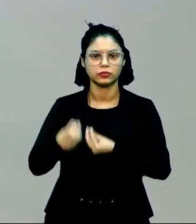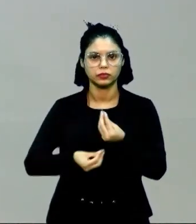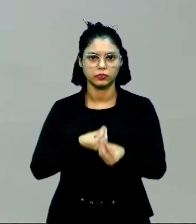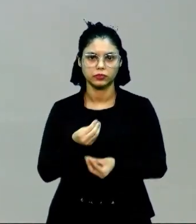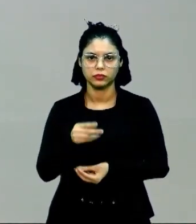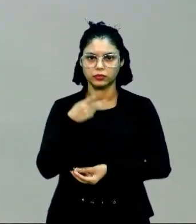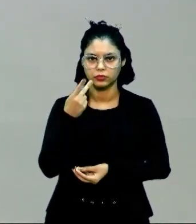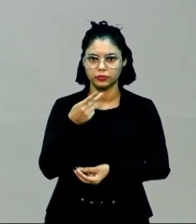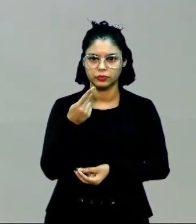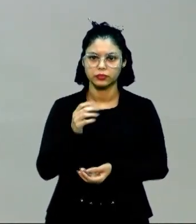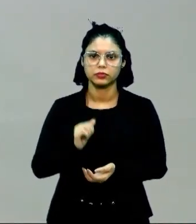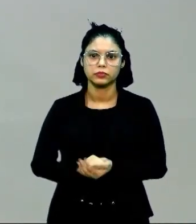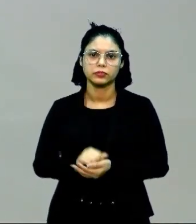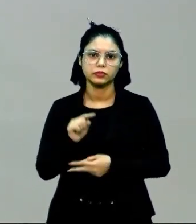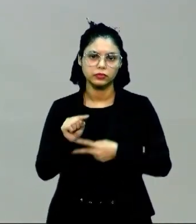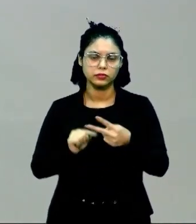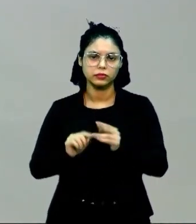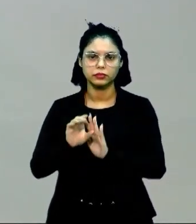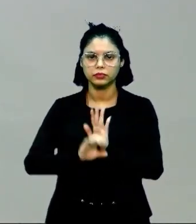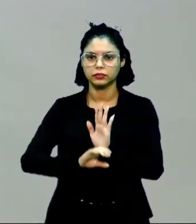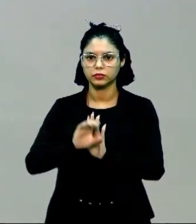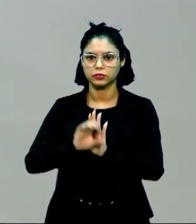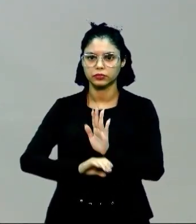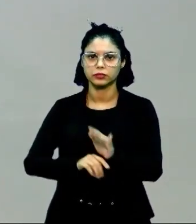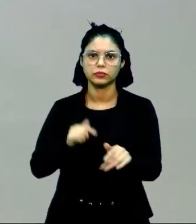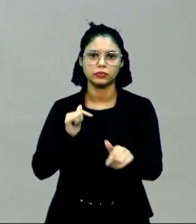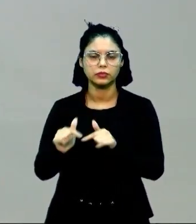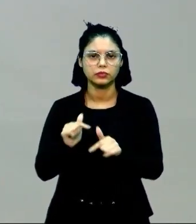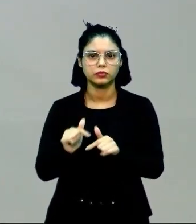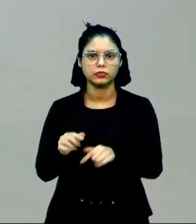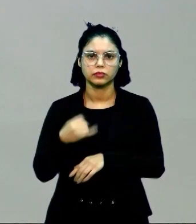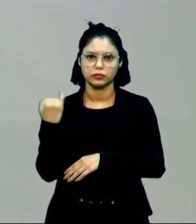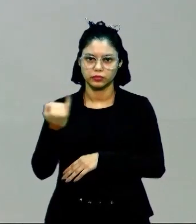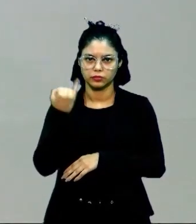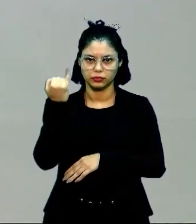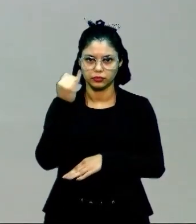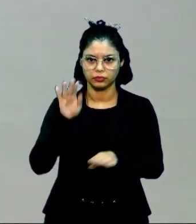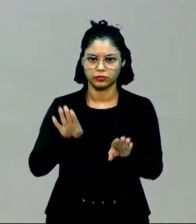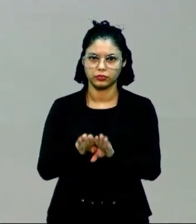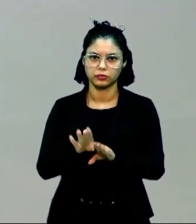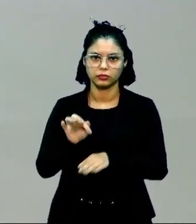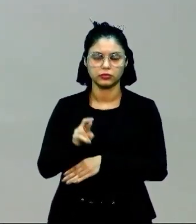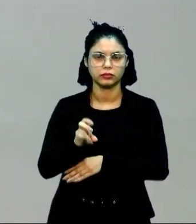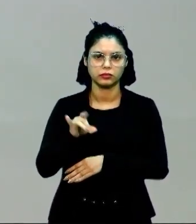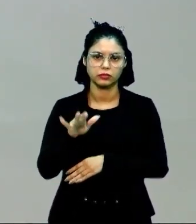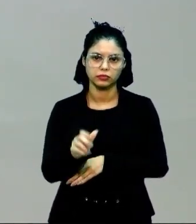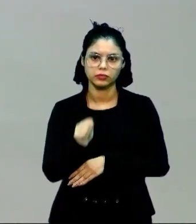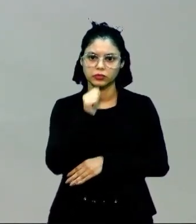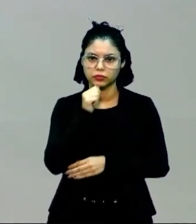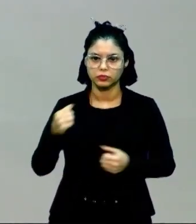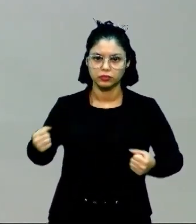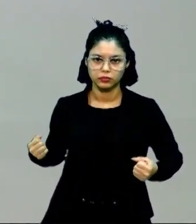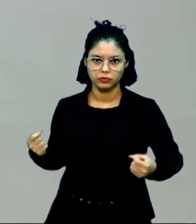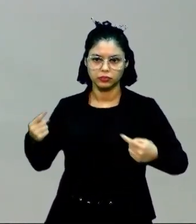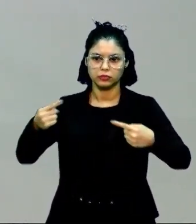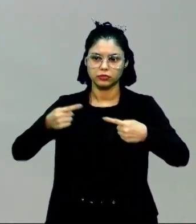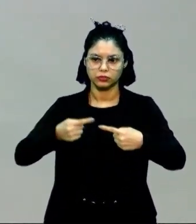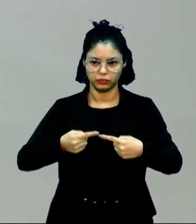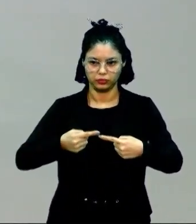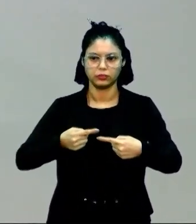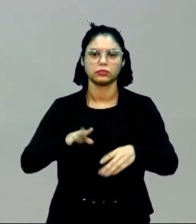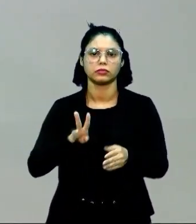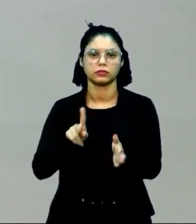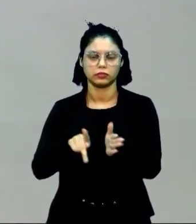eu citei, são dois conceitos trabalhados principalmente na antropologia que eles conflitam